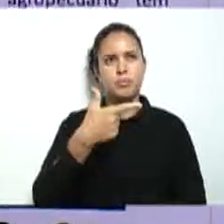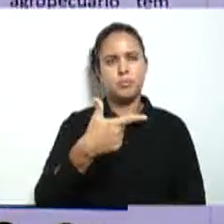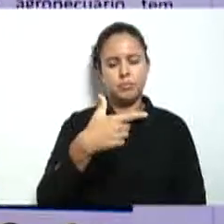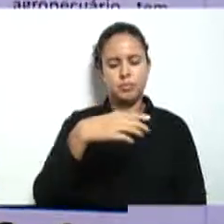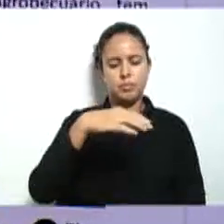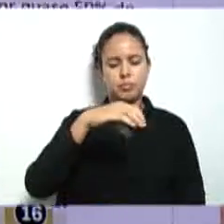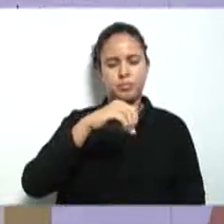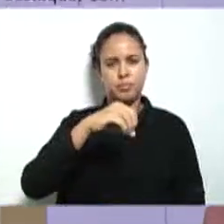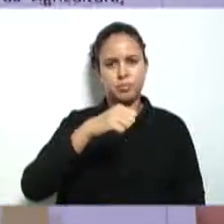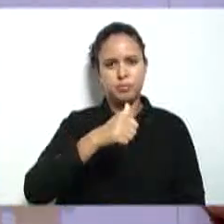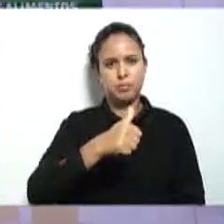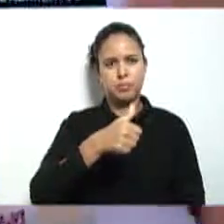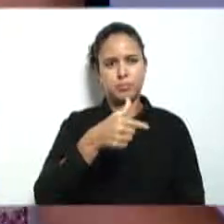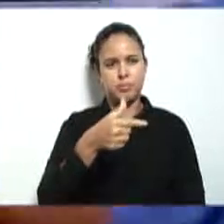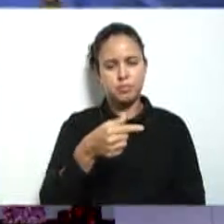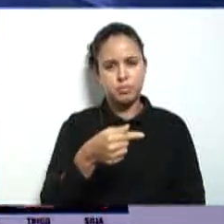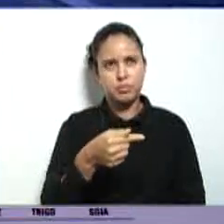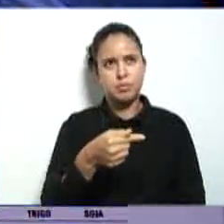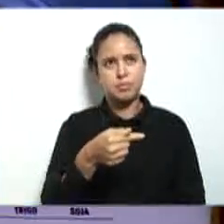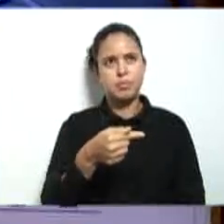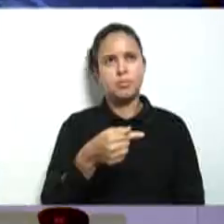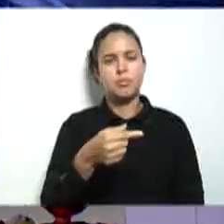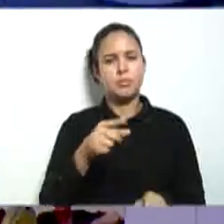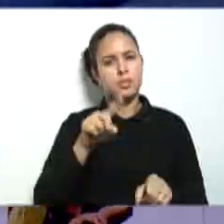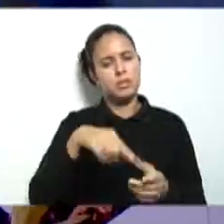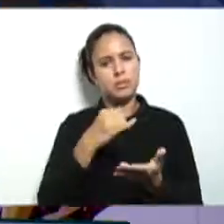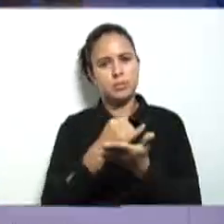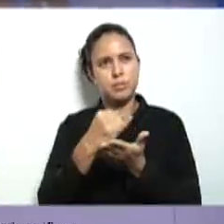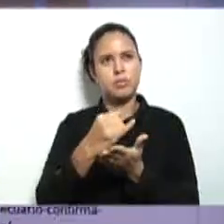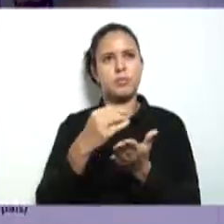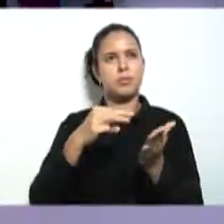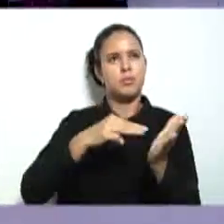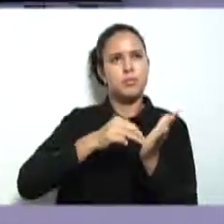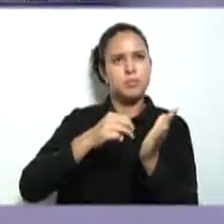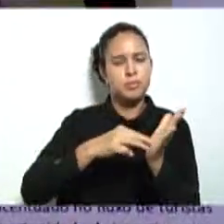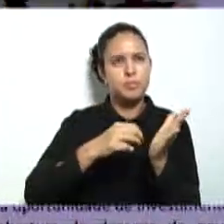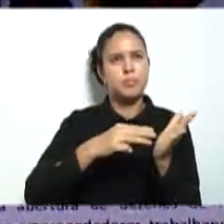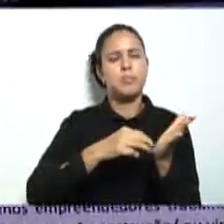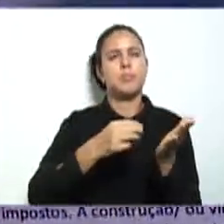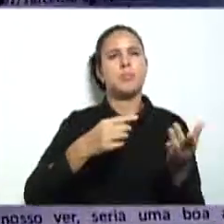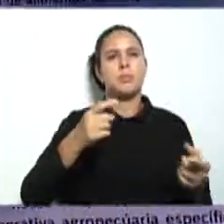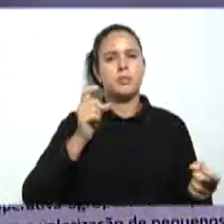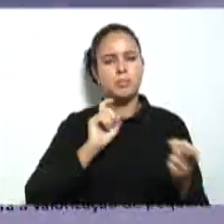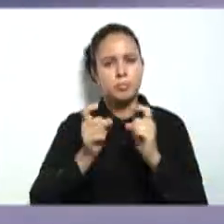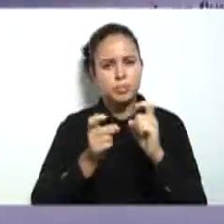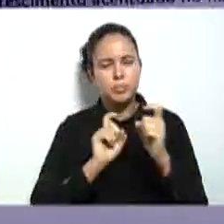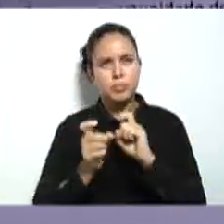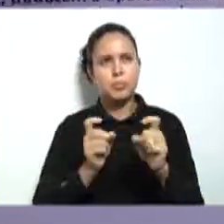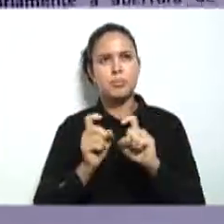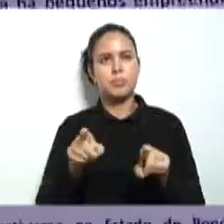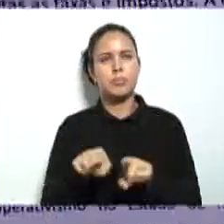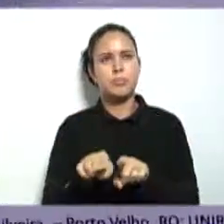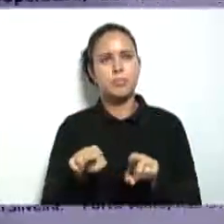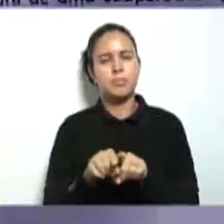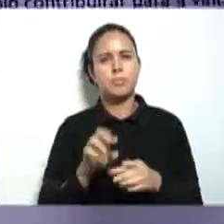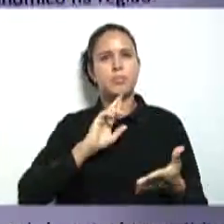2017, né, professora? E aqui estão aqui a introdução, os métodos, a discussão. Aqui embaixo,